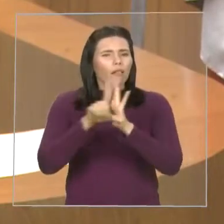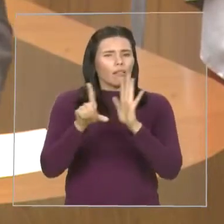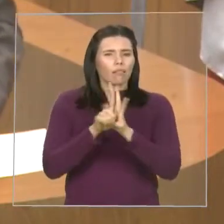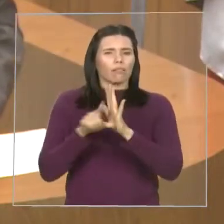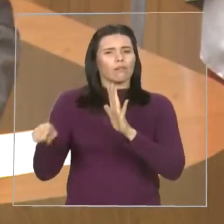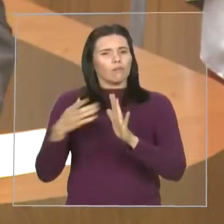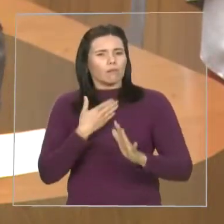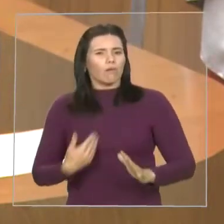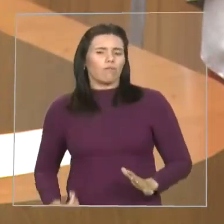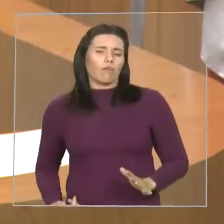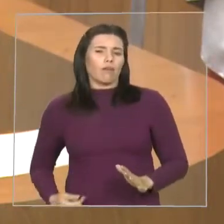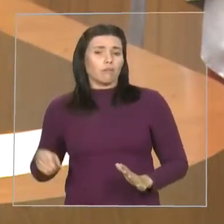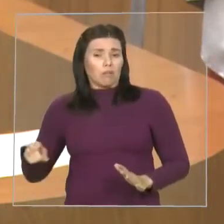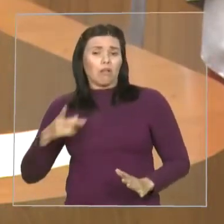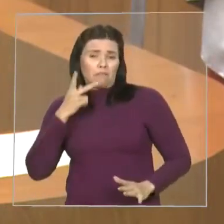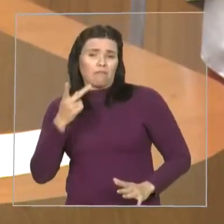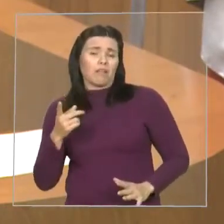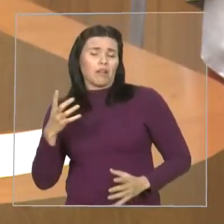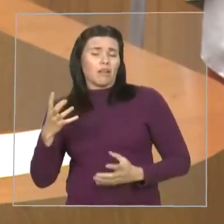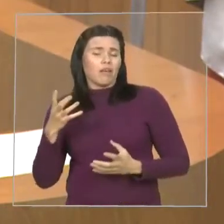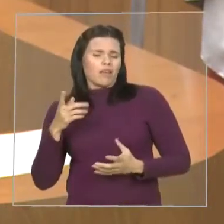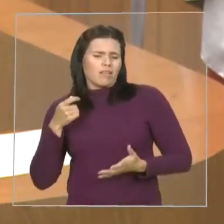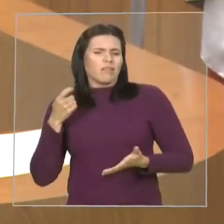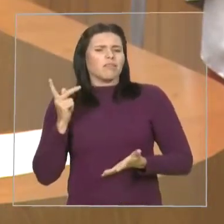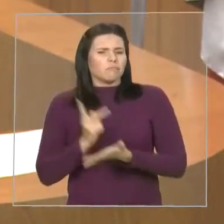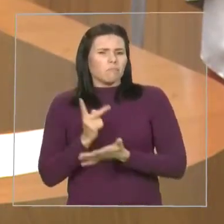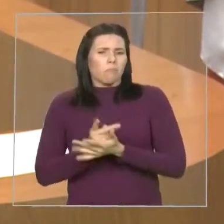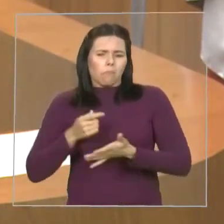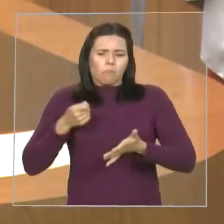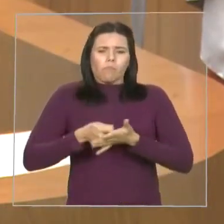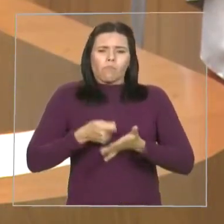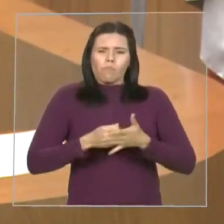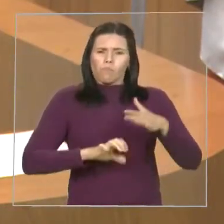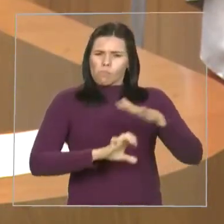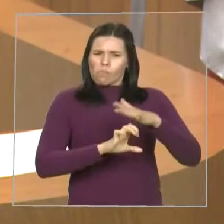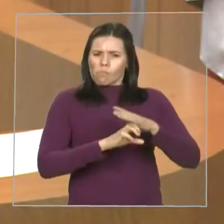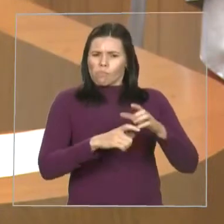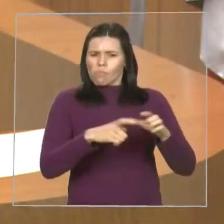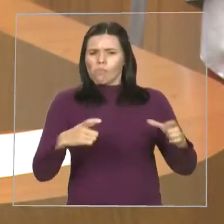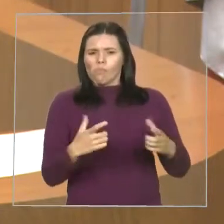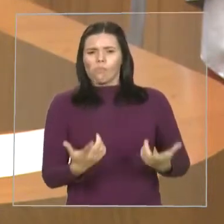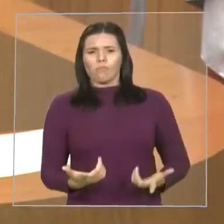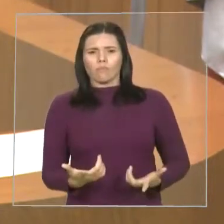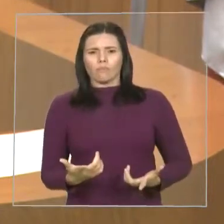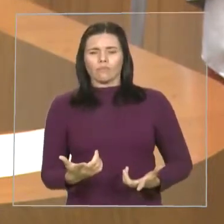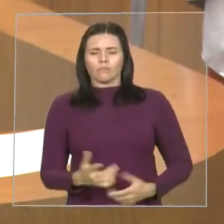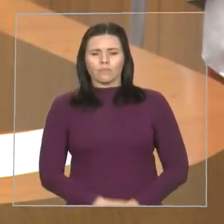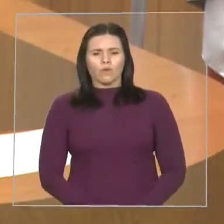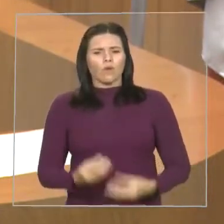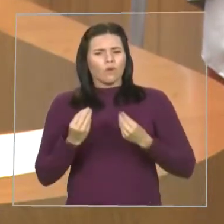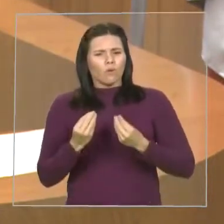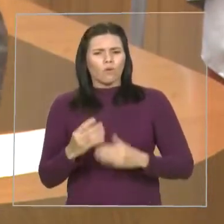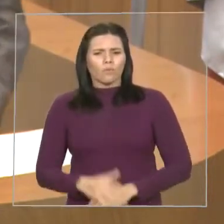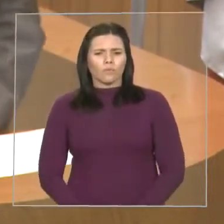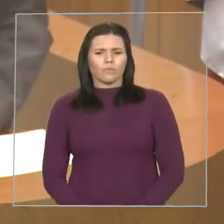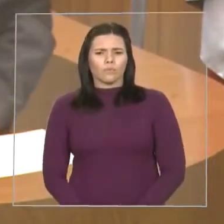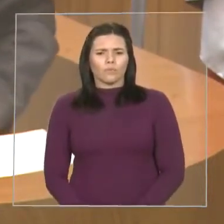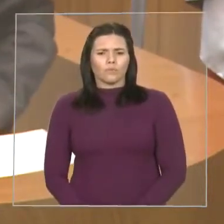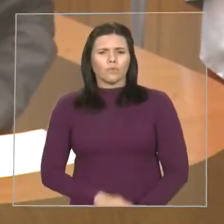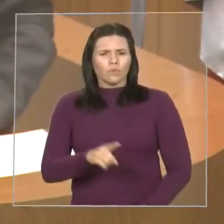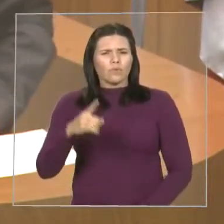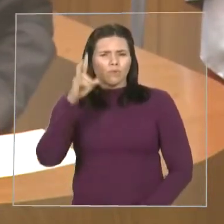combustível, que atinge toda a população mais pobre. Para fazer transporte precisa de combustível, encarece todos os produtos da linha produtiva. Aumentou o preço da